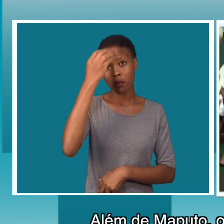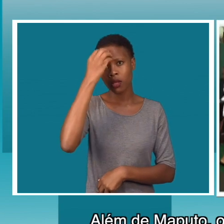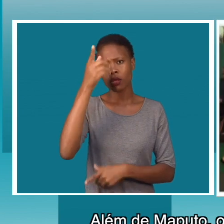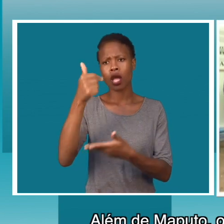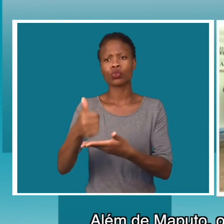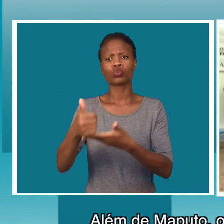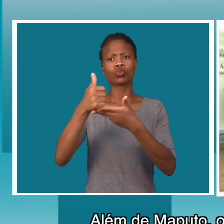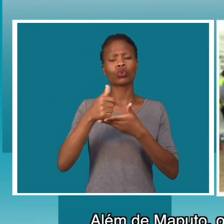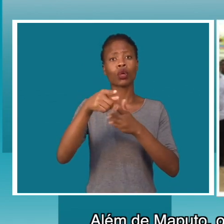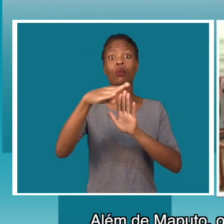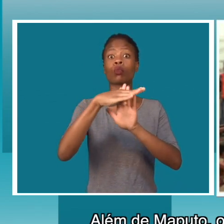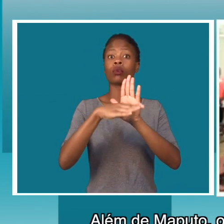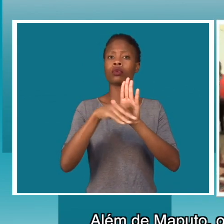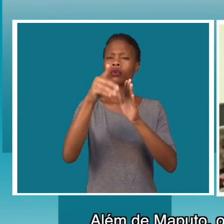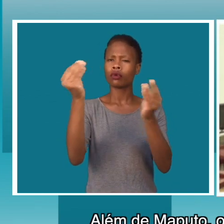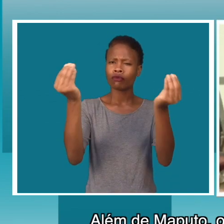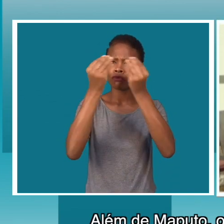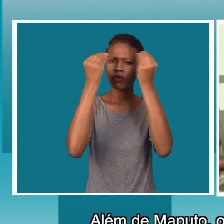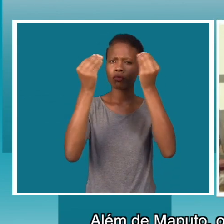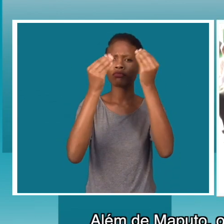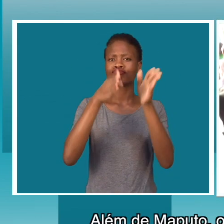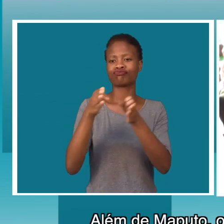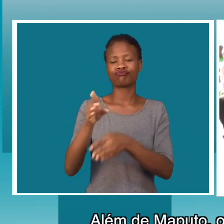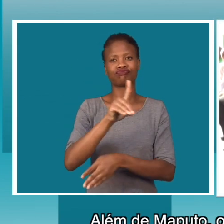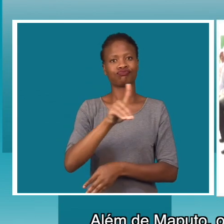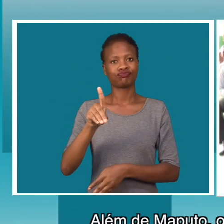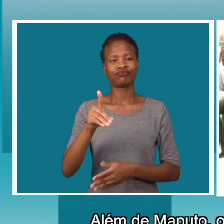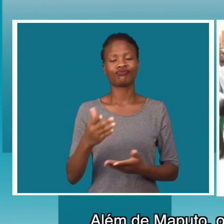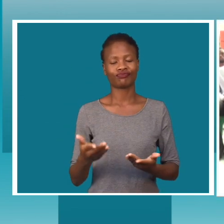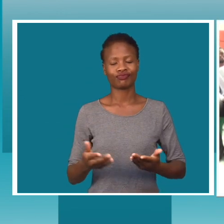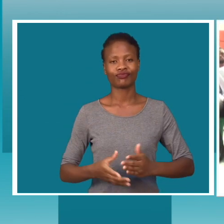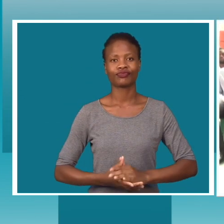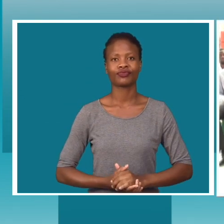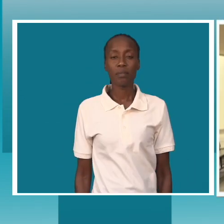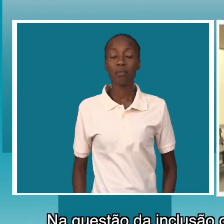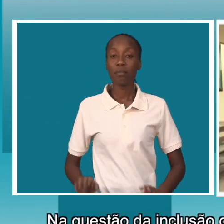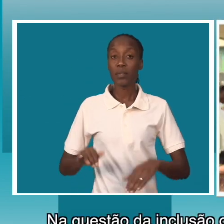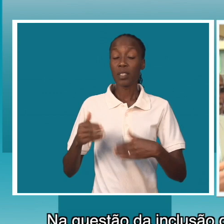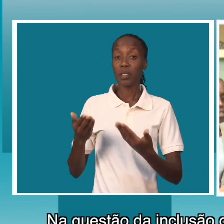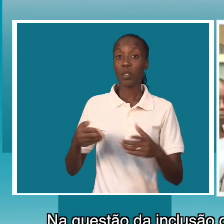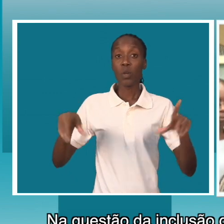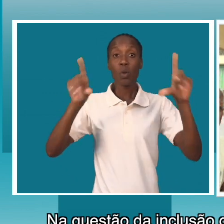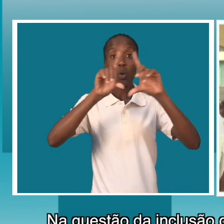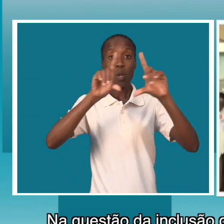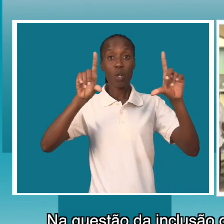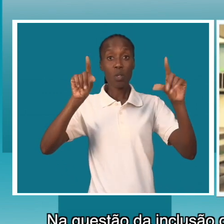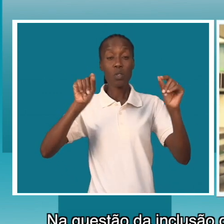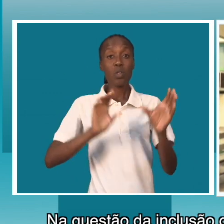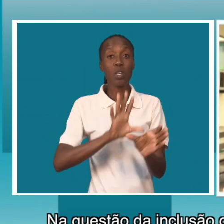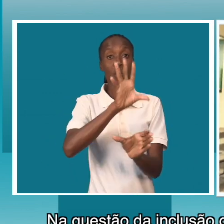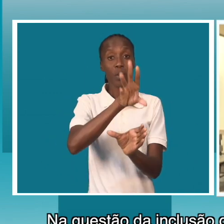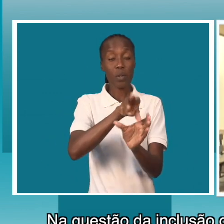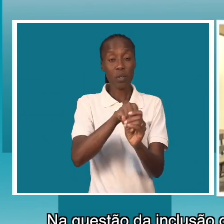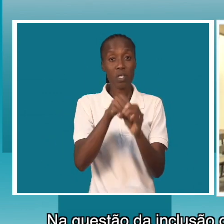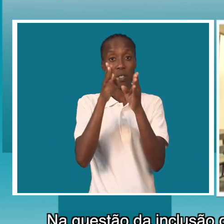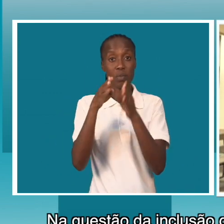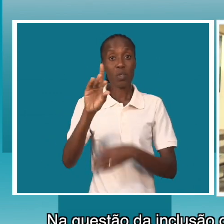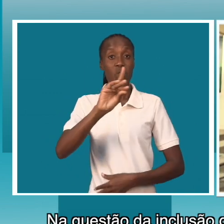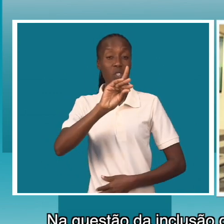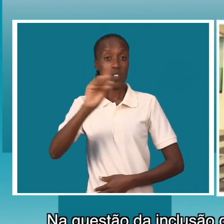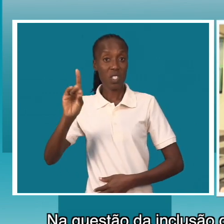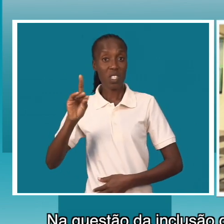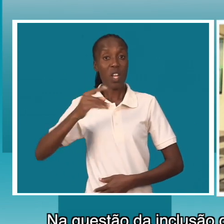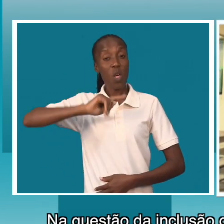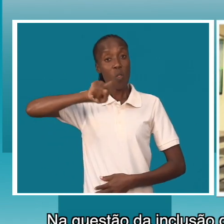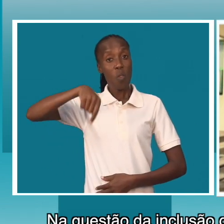províncias vão beneficiar de programas de formação de pessoas com deficiência. Na questão da inclusão de pessoas com deficiência,